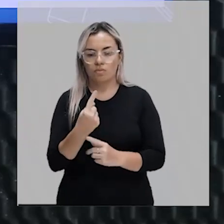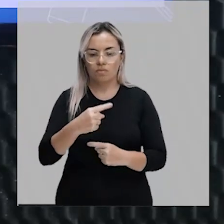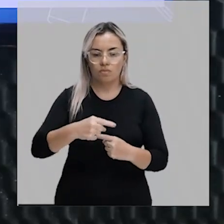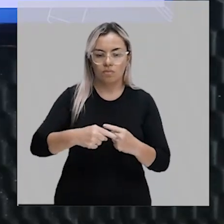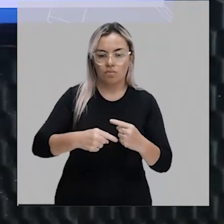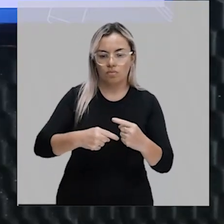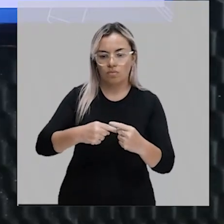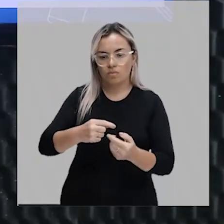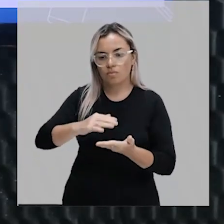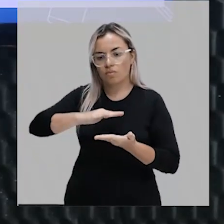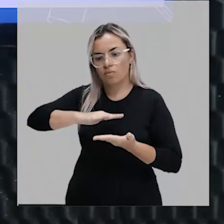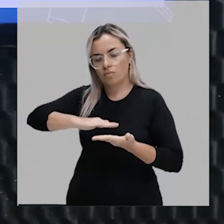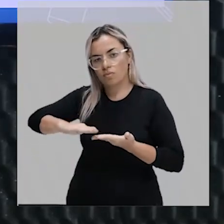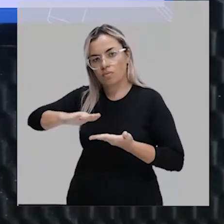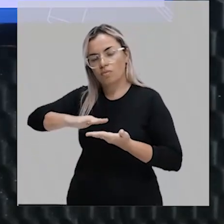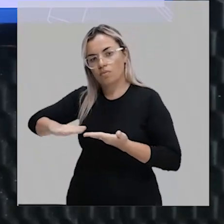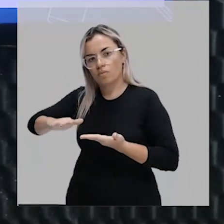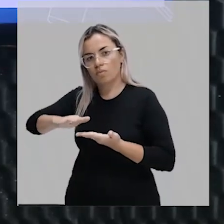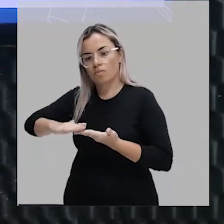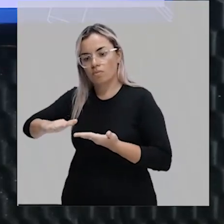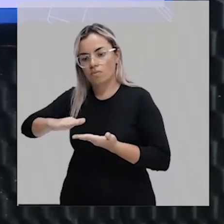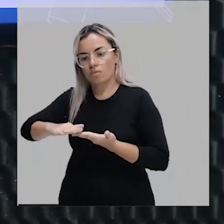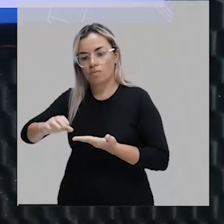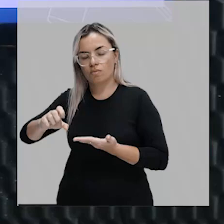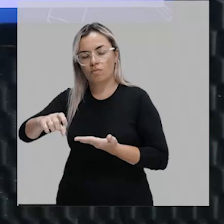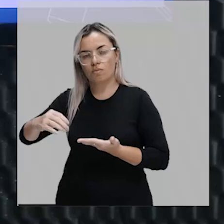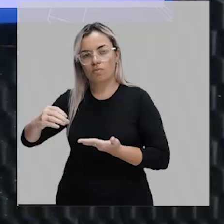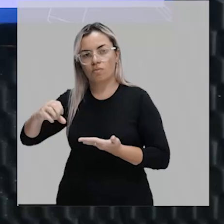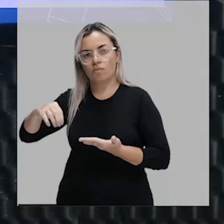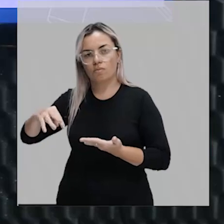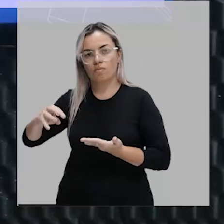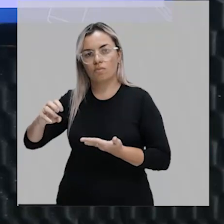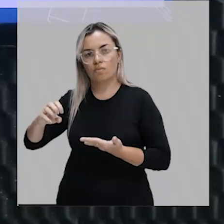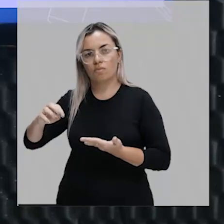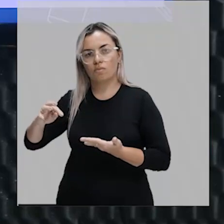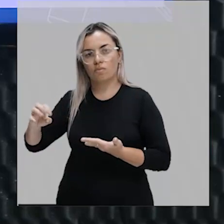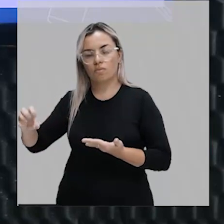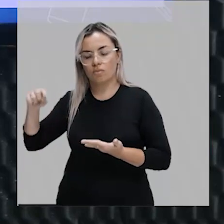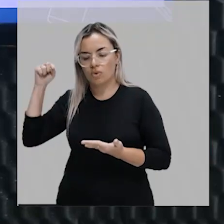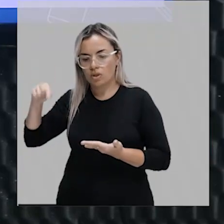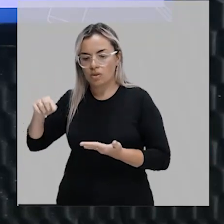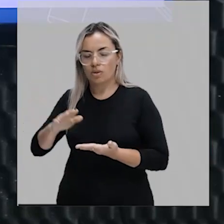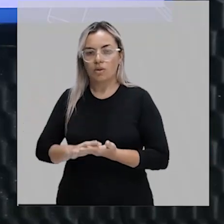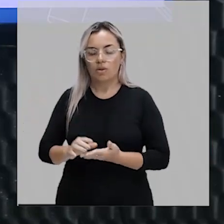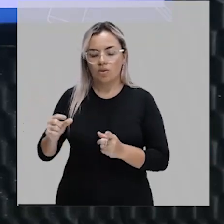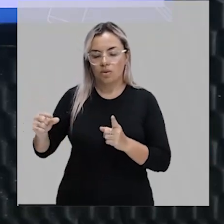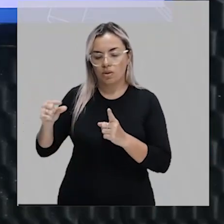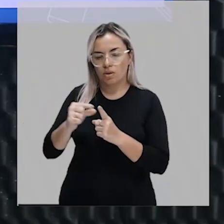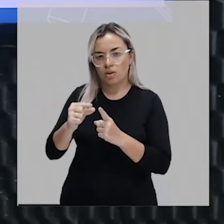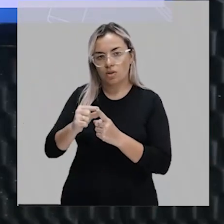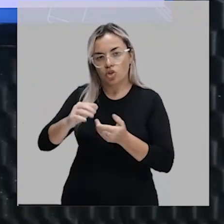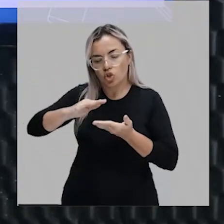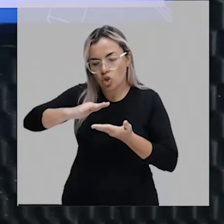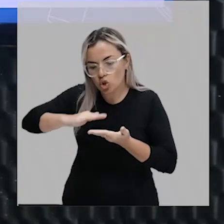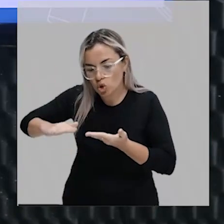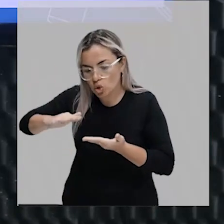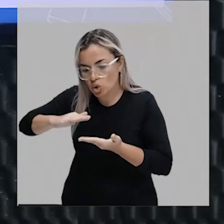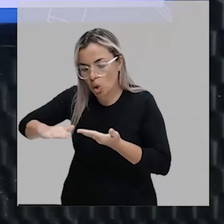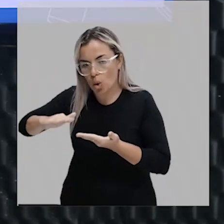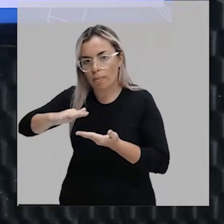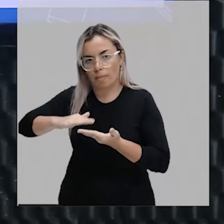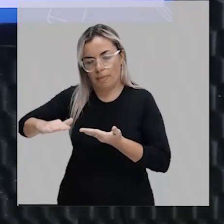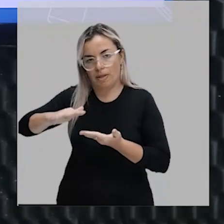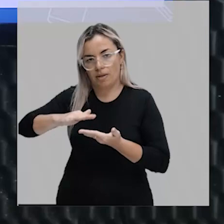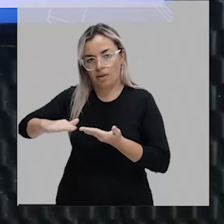excedente. Nós teremos uma produção de excedente. Quando se fala de excedente, está se falando de sobra.